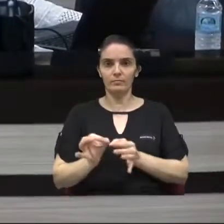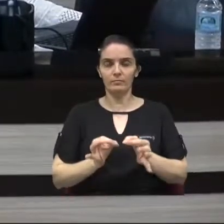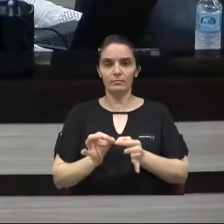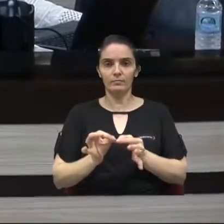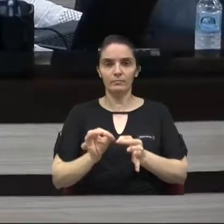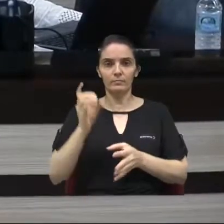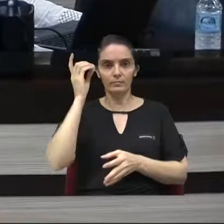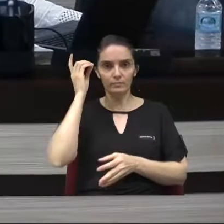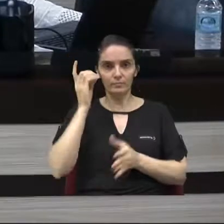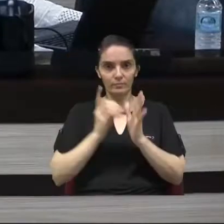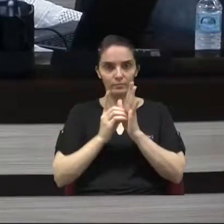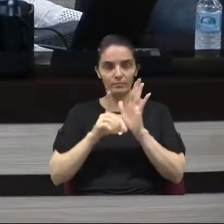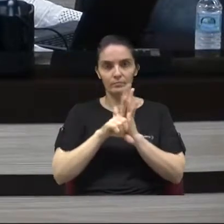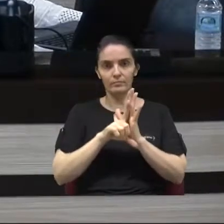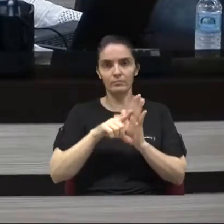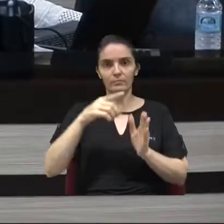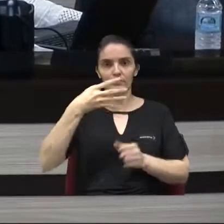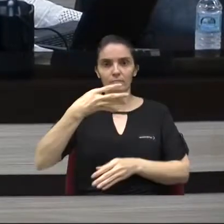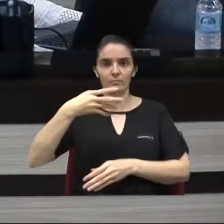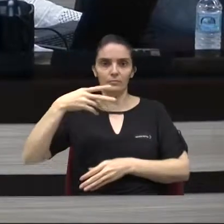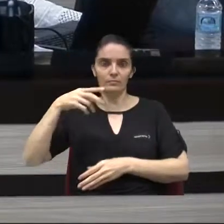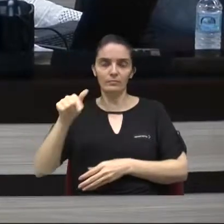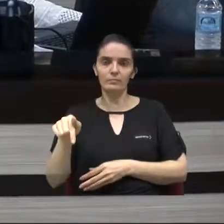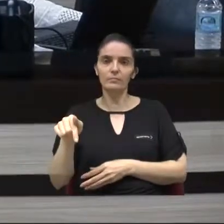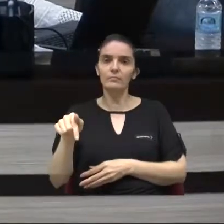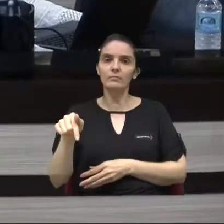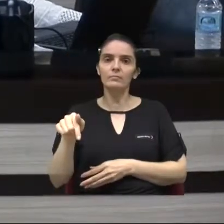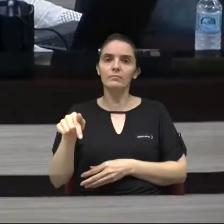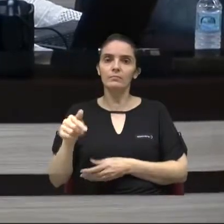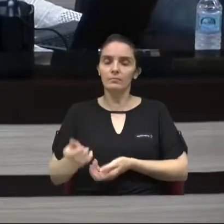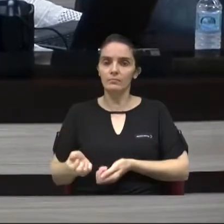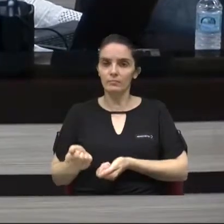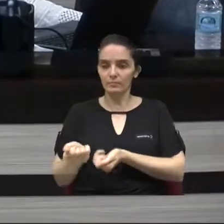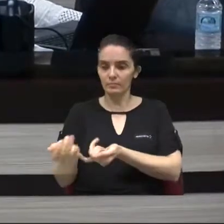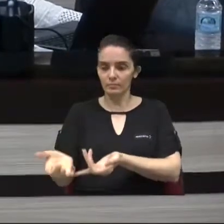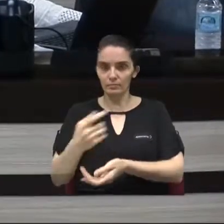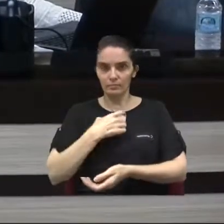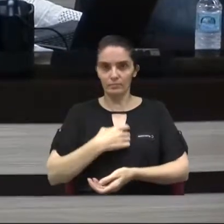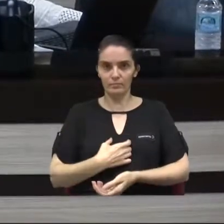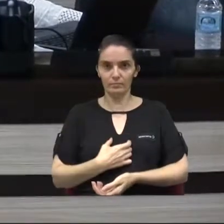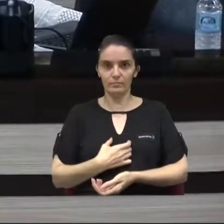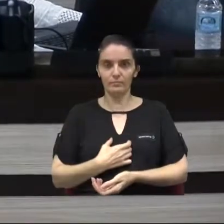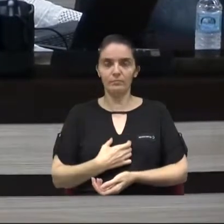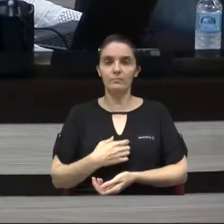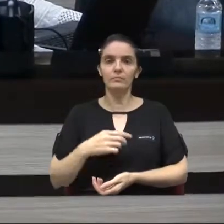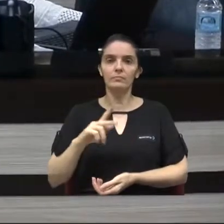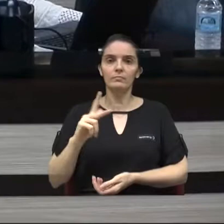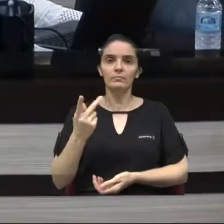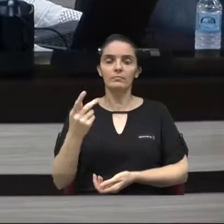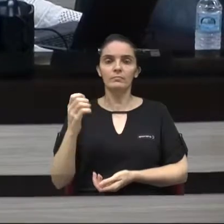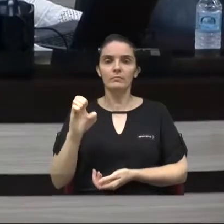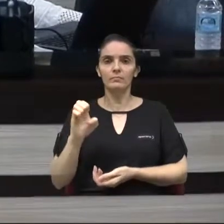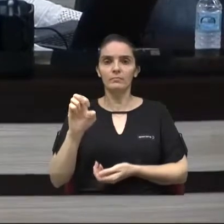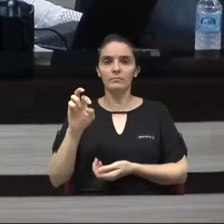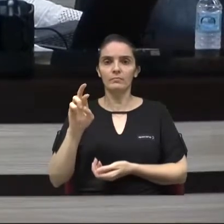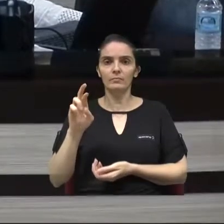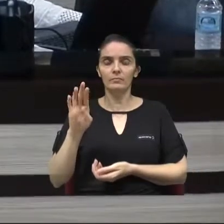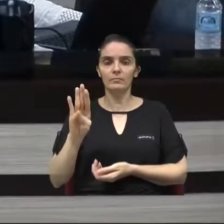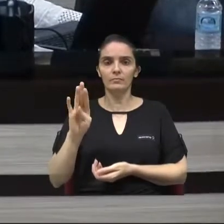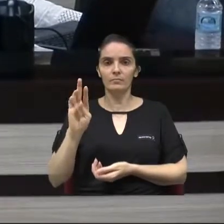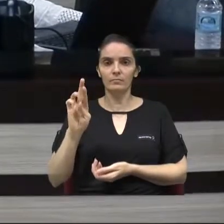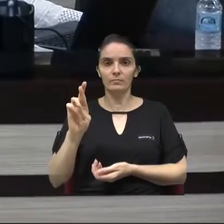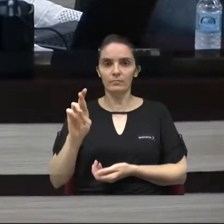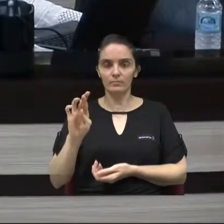de decreto legislativo número 47, que concede a medalha Herbert de Souza nos termos da